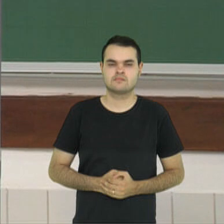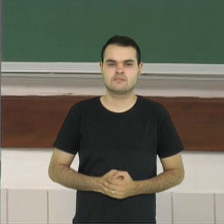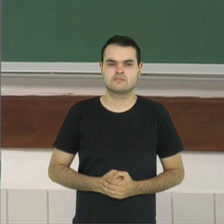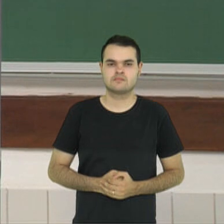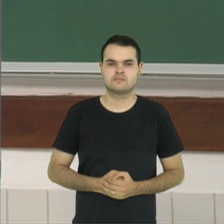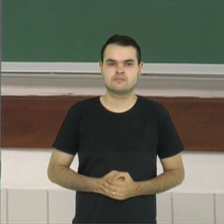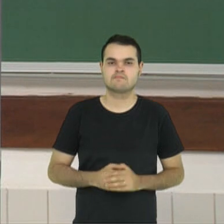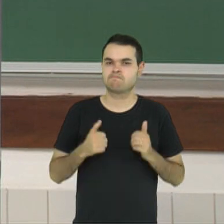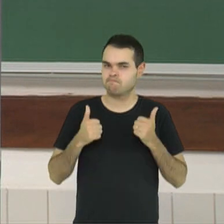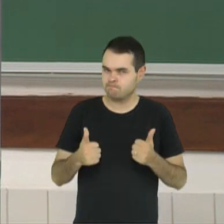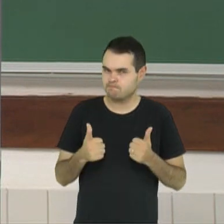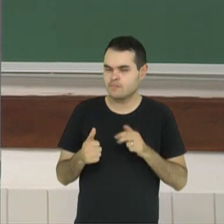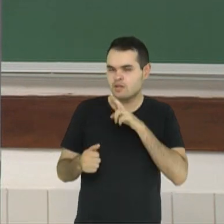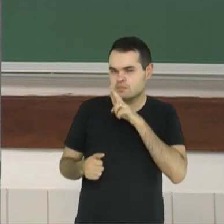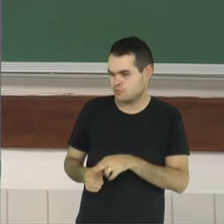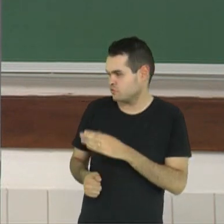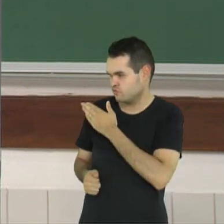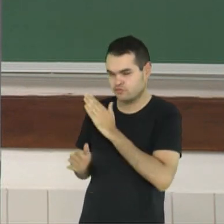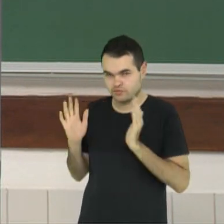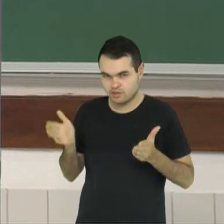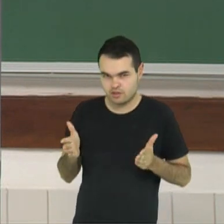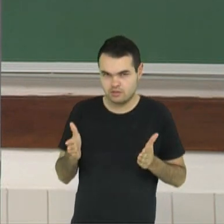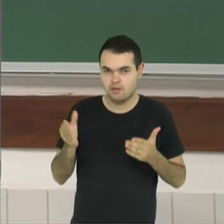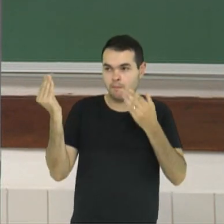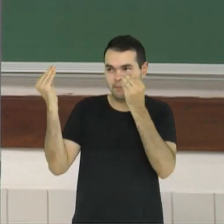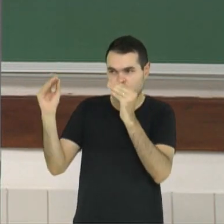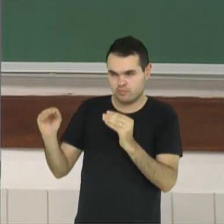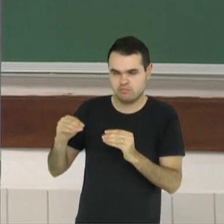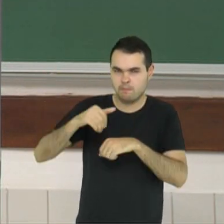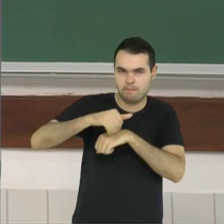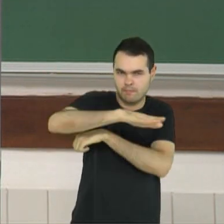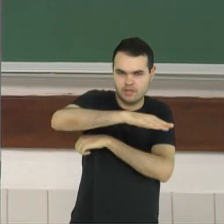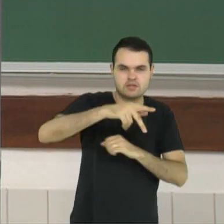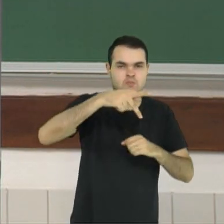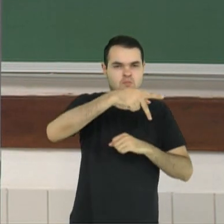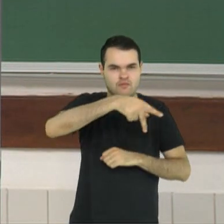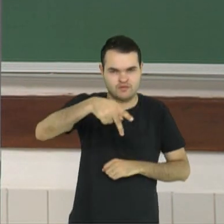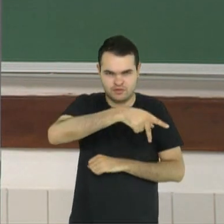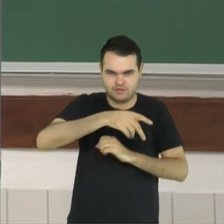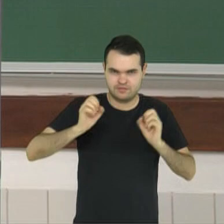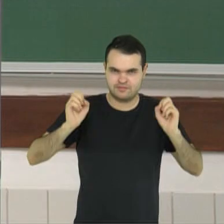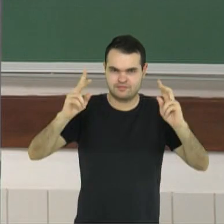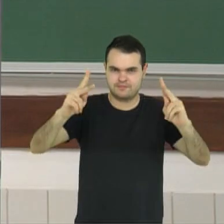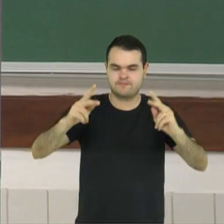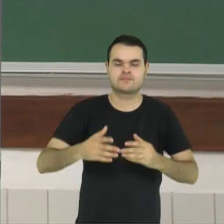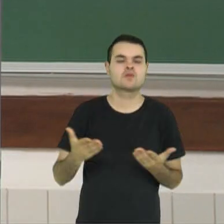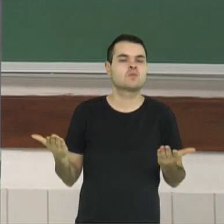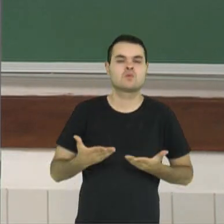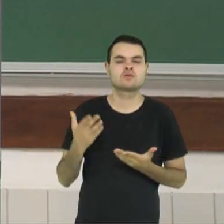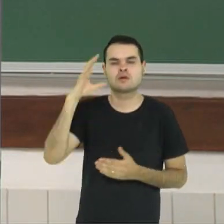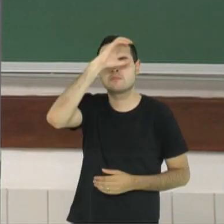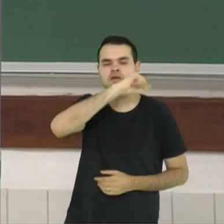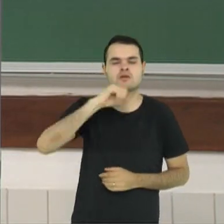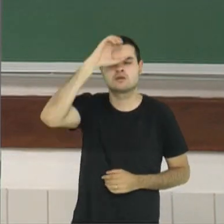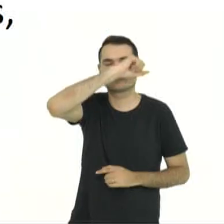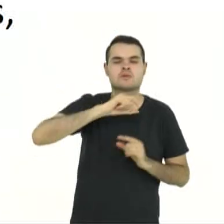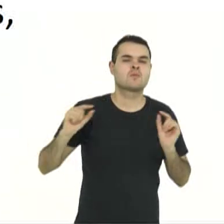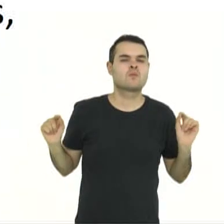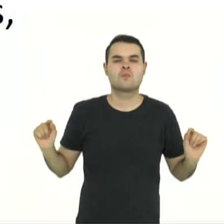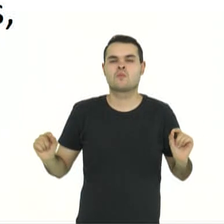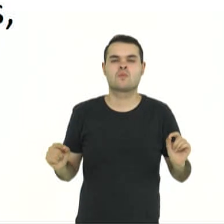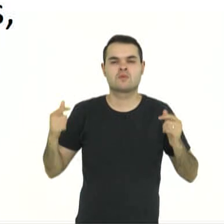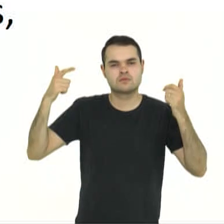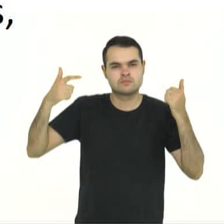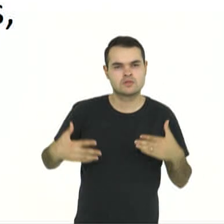Beleza, gente? Responderam lá? Publica, manda para o seu professor, ok? O que a gente aprendeu hoje, gente? Nós falamos sobre